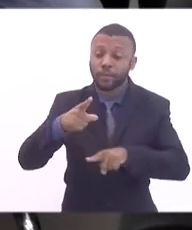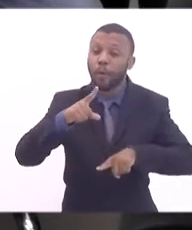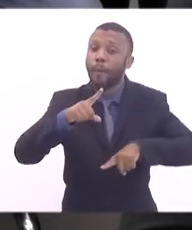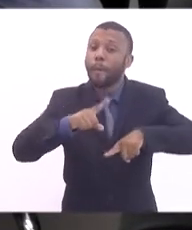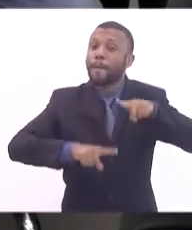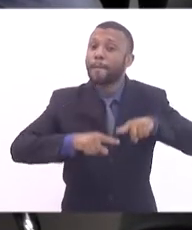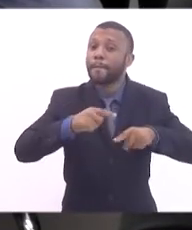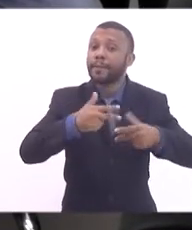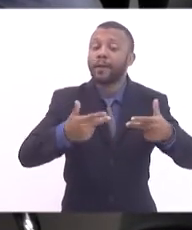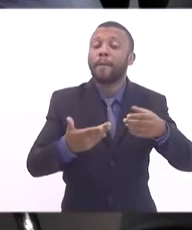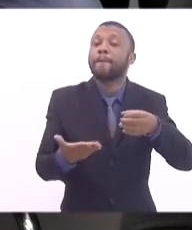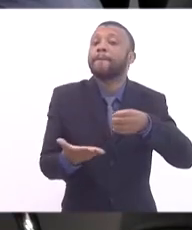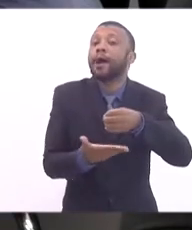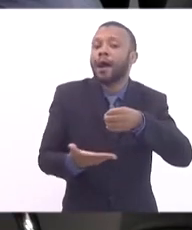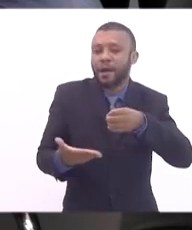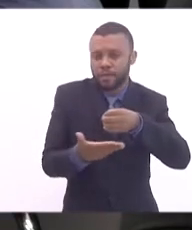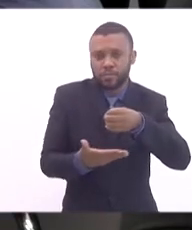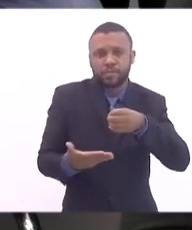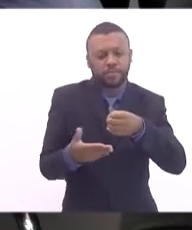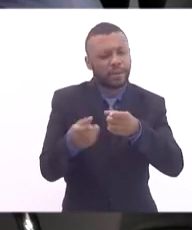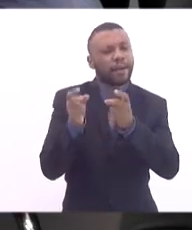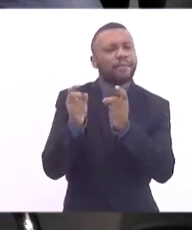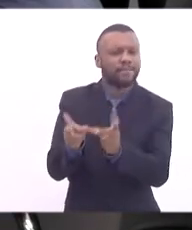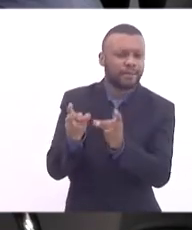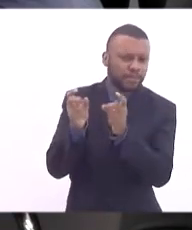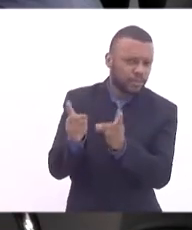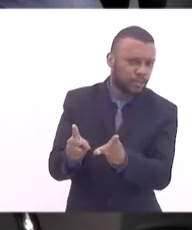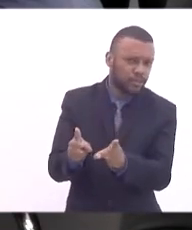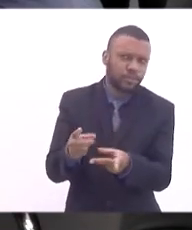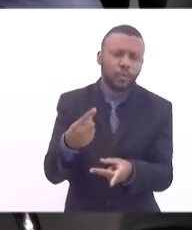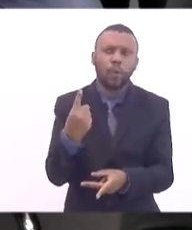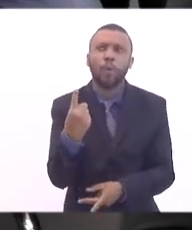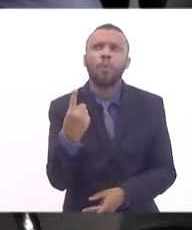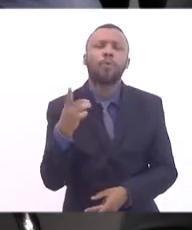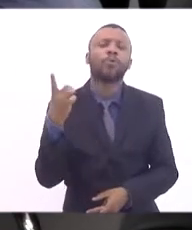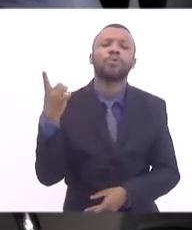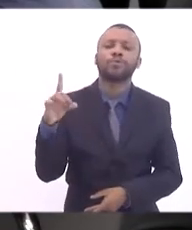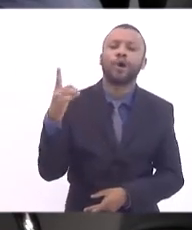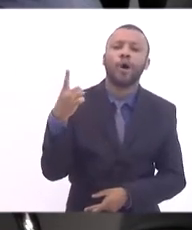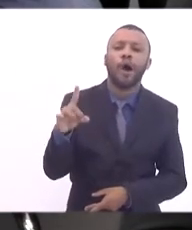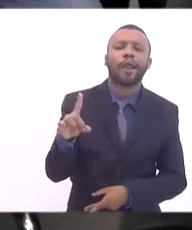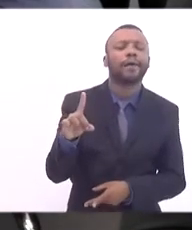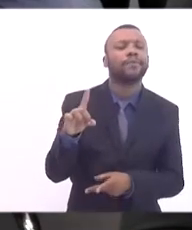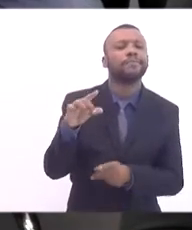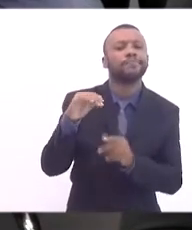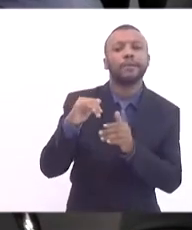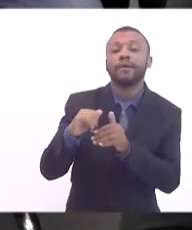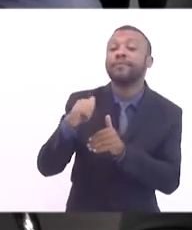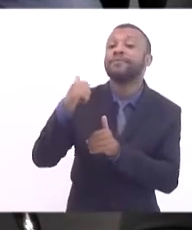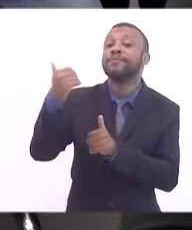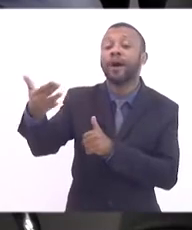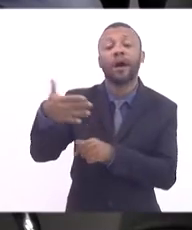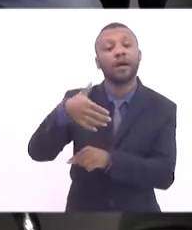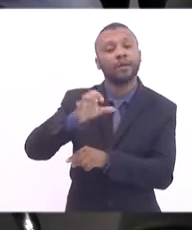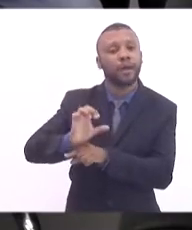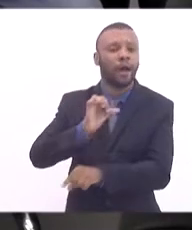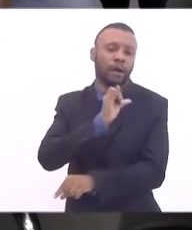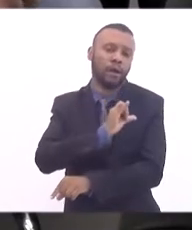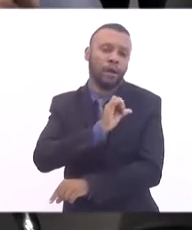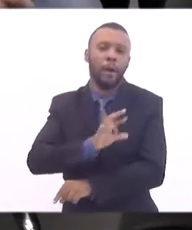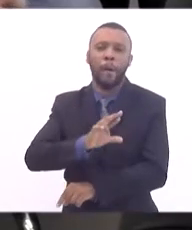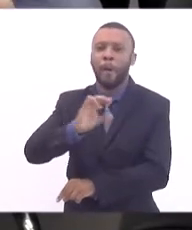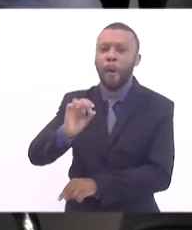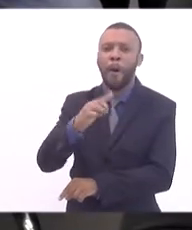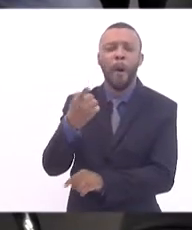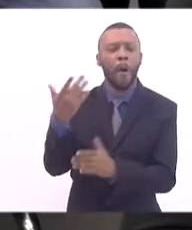essa matéria-prima é vendida a um dólar para fora do Estado do Rio de Janeiro e como